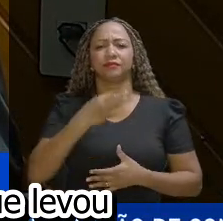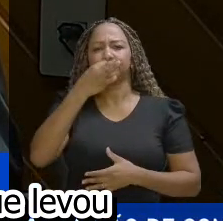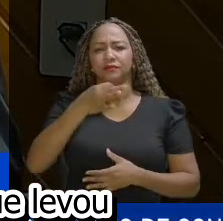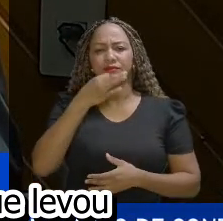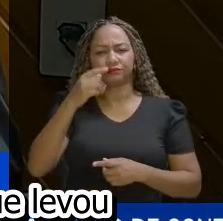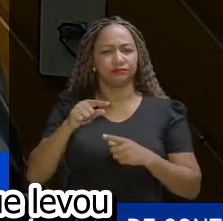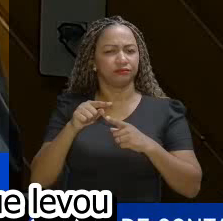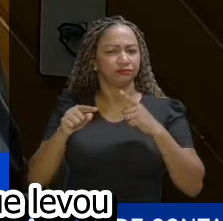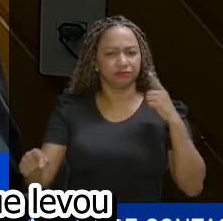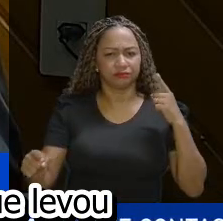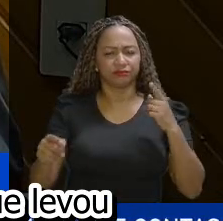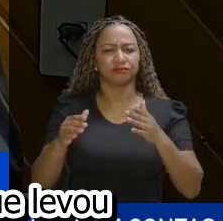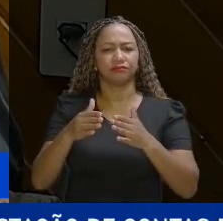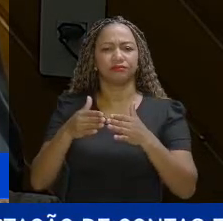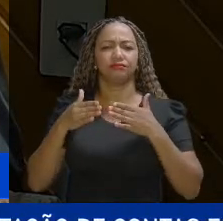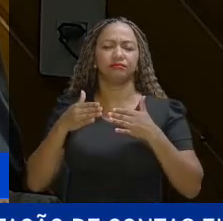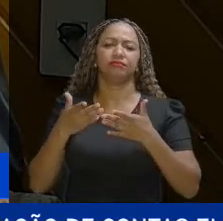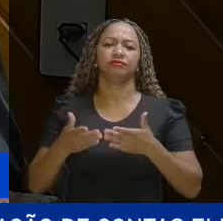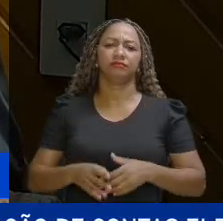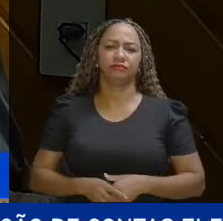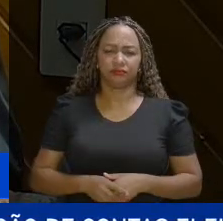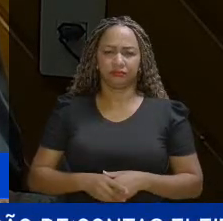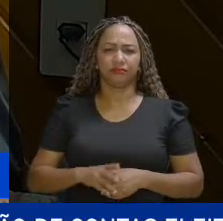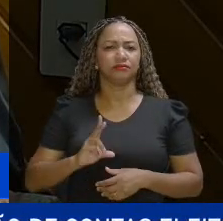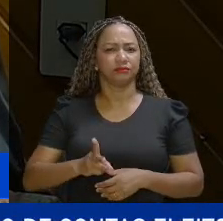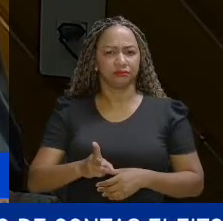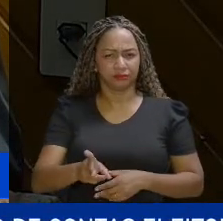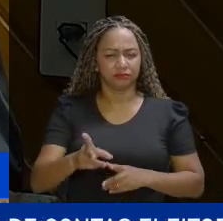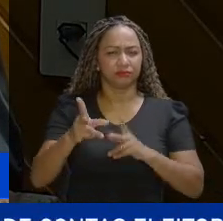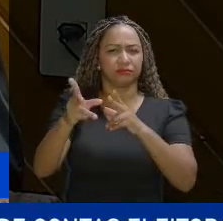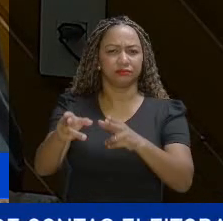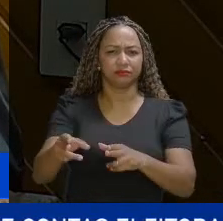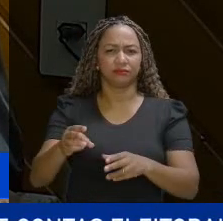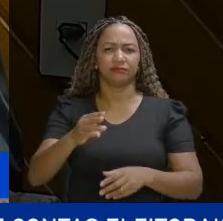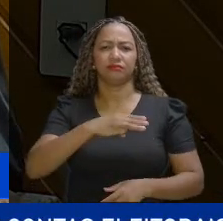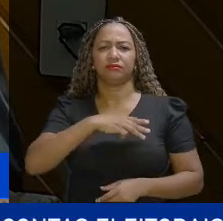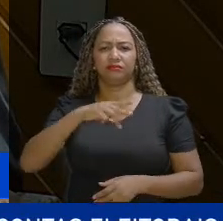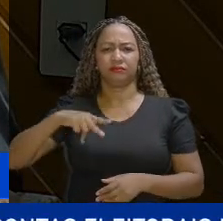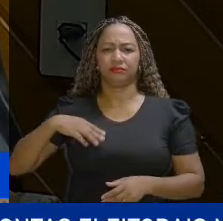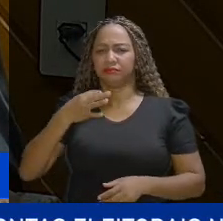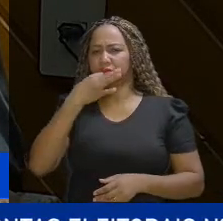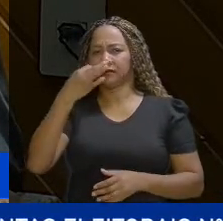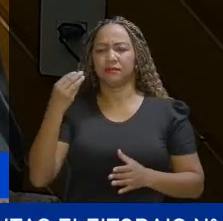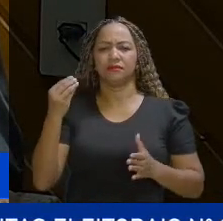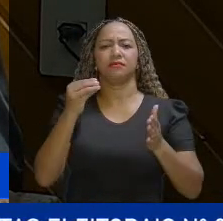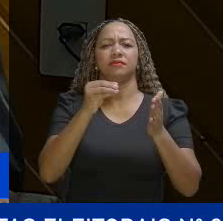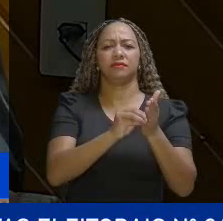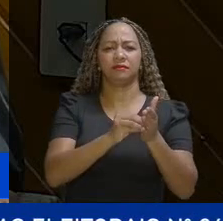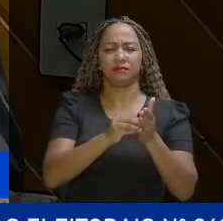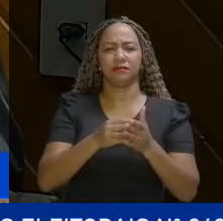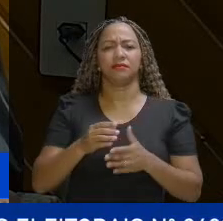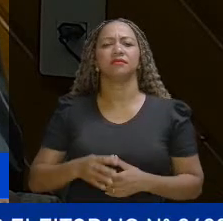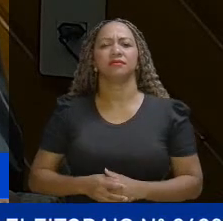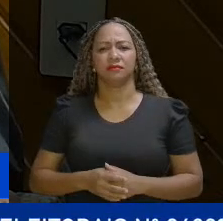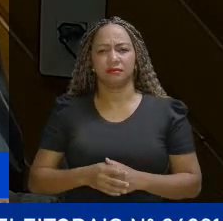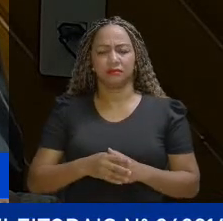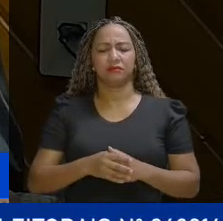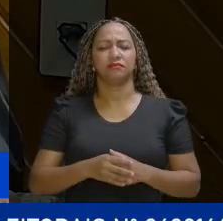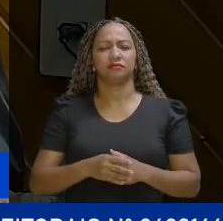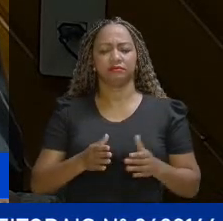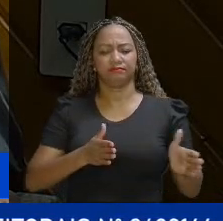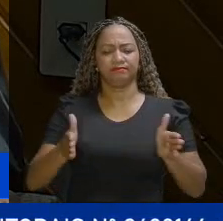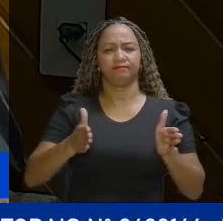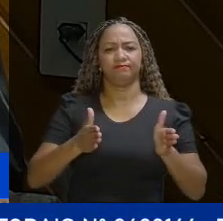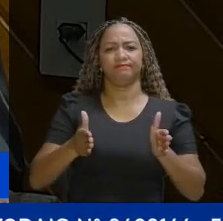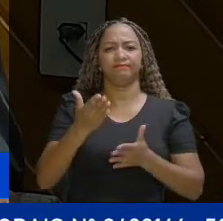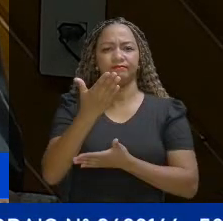o indeferimento do requerimento. No mesmo sentido, foi o parecer do Ministério Público Eleitoral, que se manifestou pela preclusão do